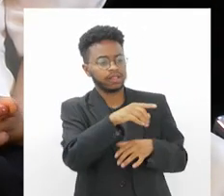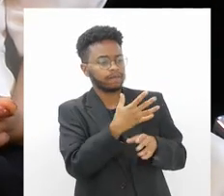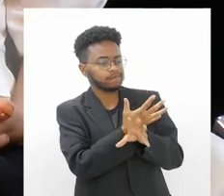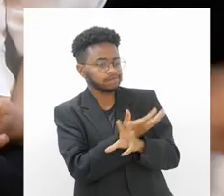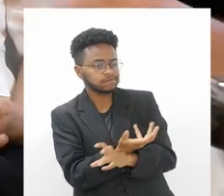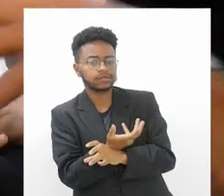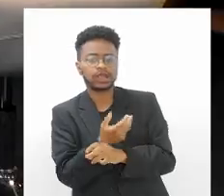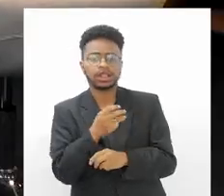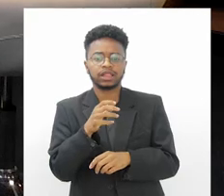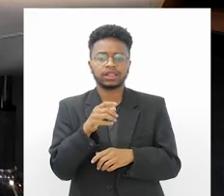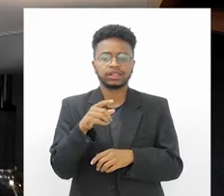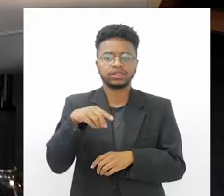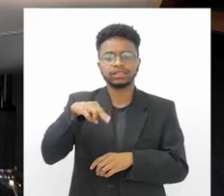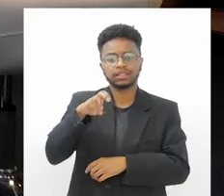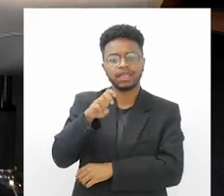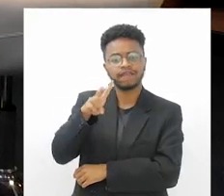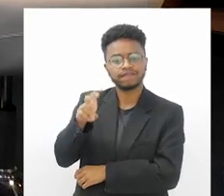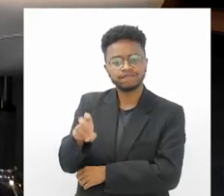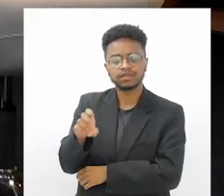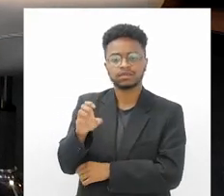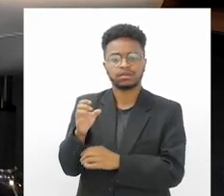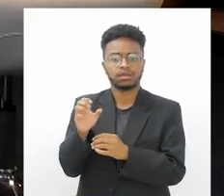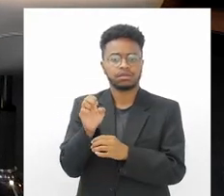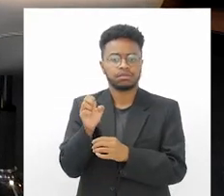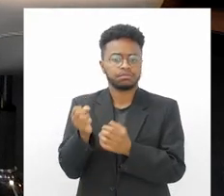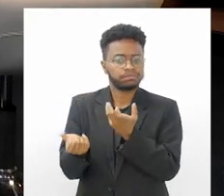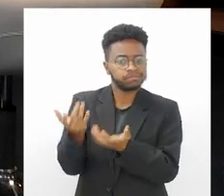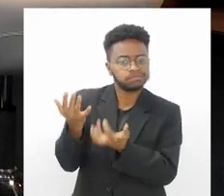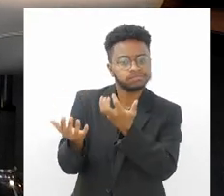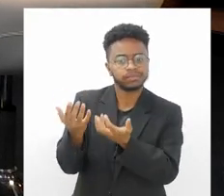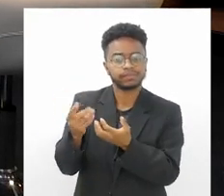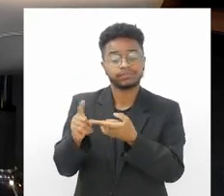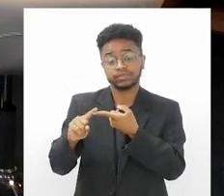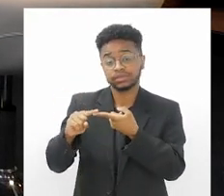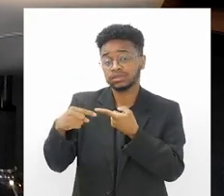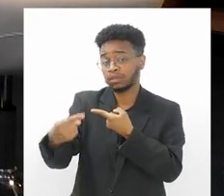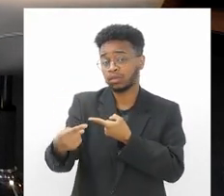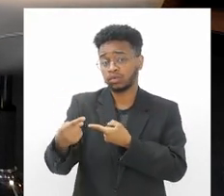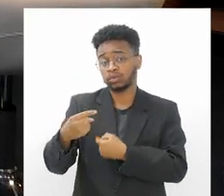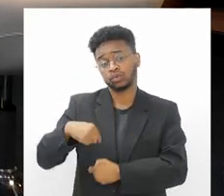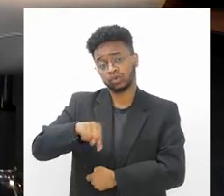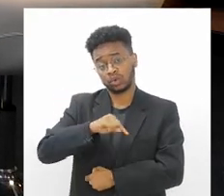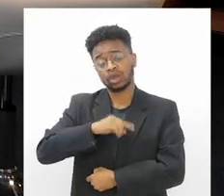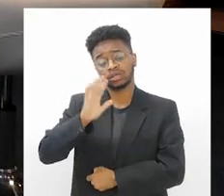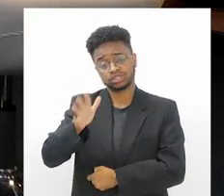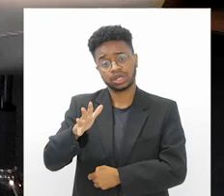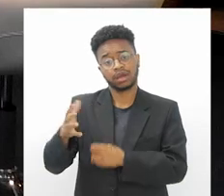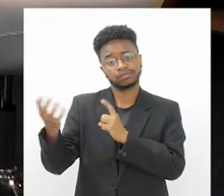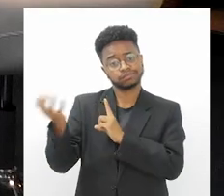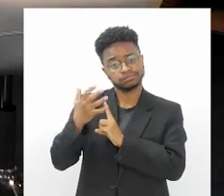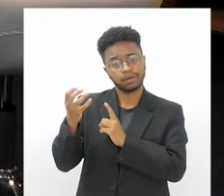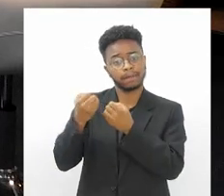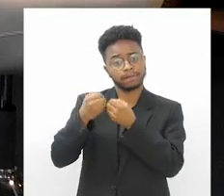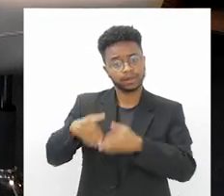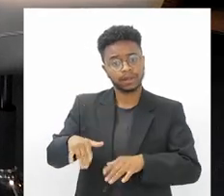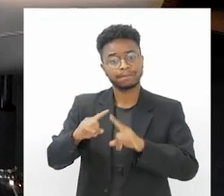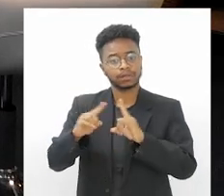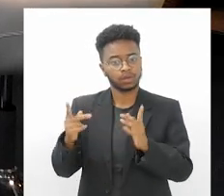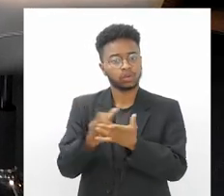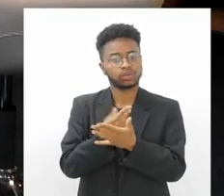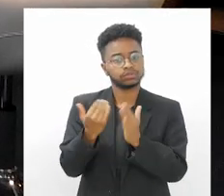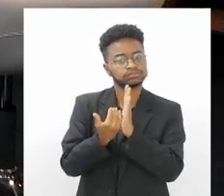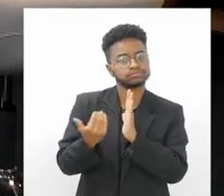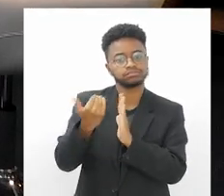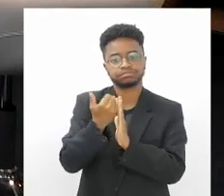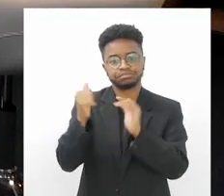não chove no outro, está seca, neve. Essas queimadas, daqui a pouco, nós já estamos sendo afetados, mas